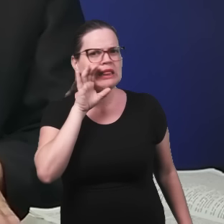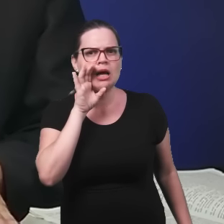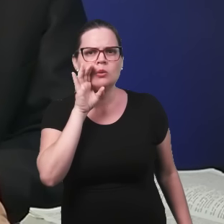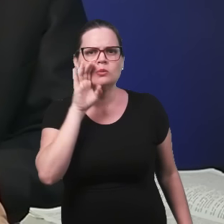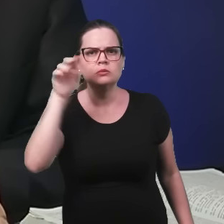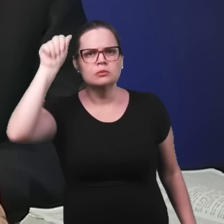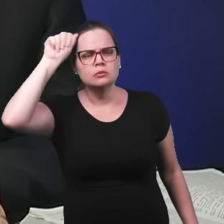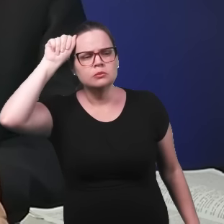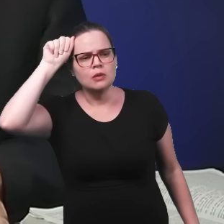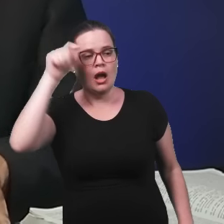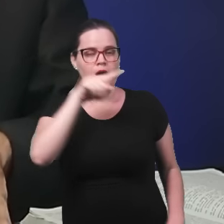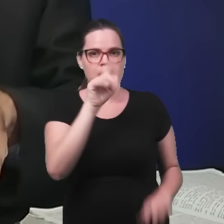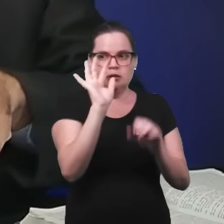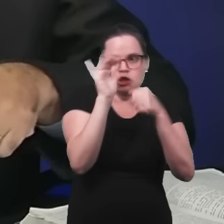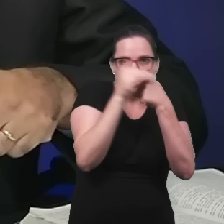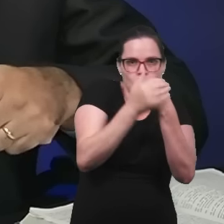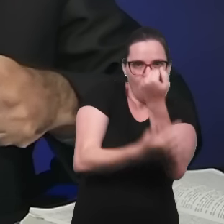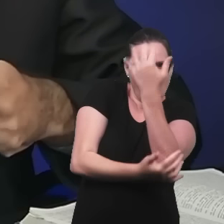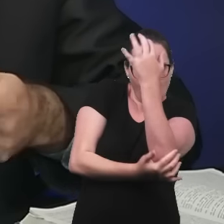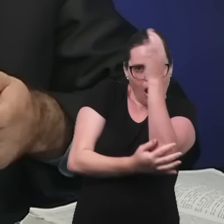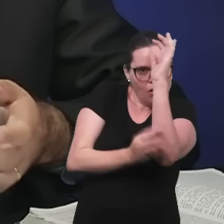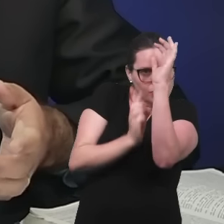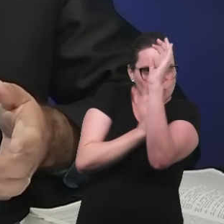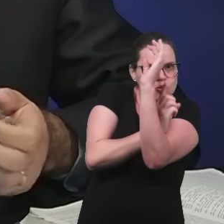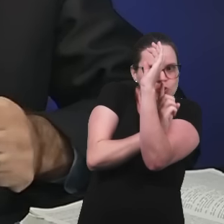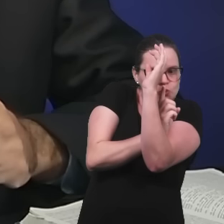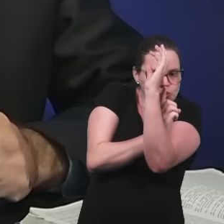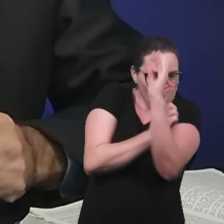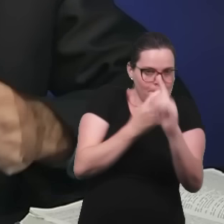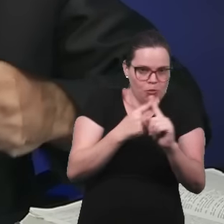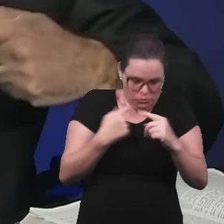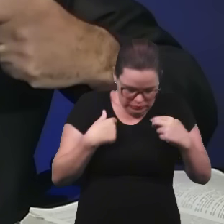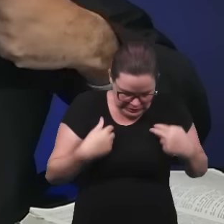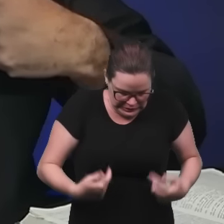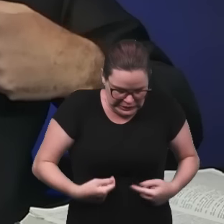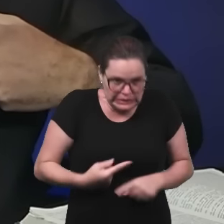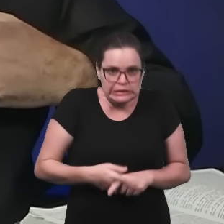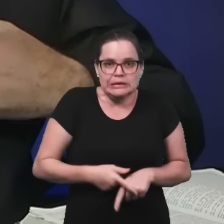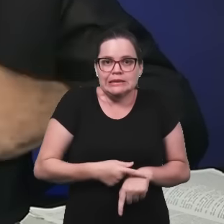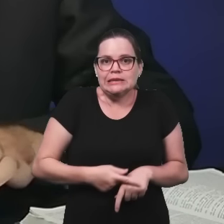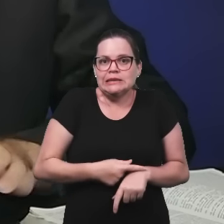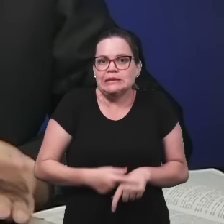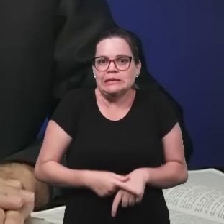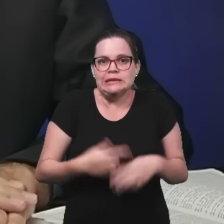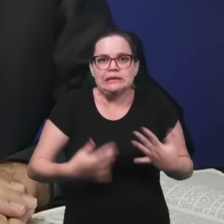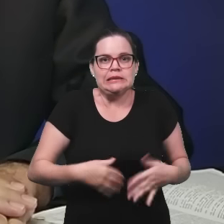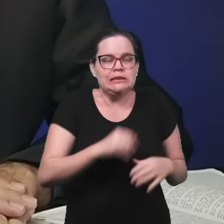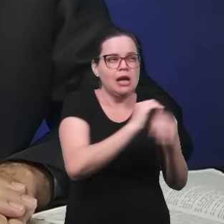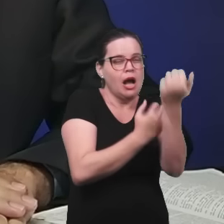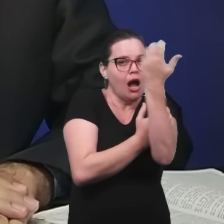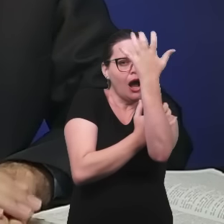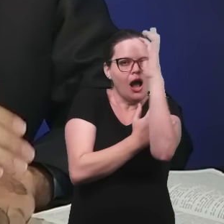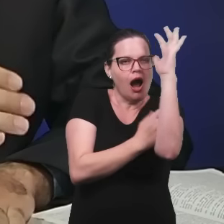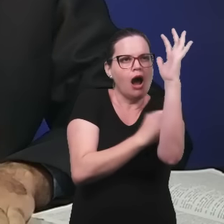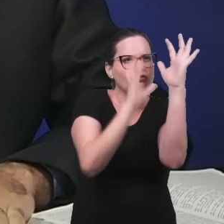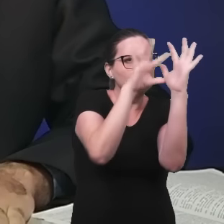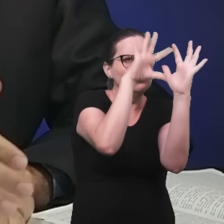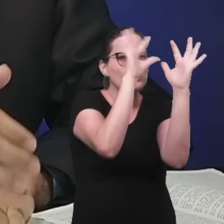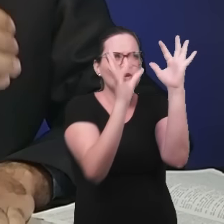Deus, e a palavra diz que eles viram que estavam despidos e fizeram uma veste de figueira,